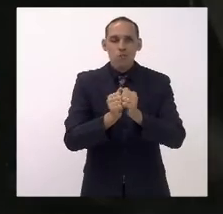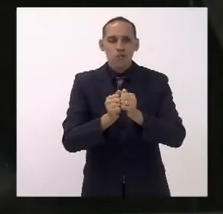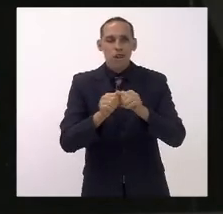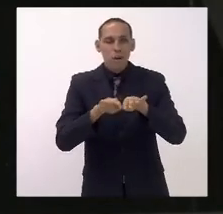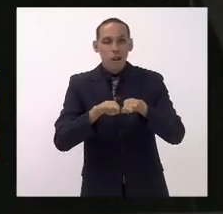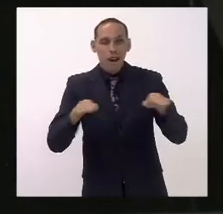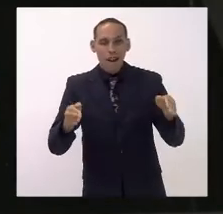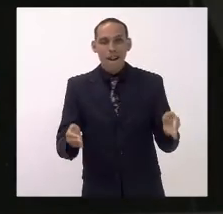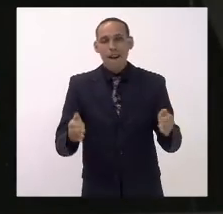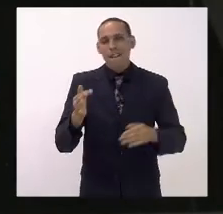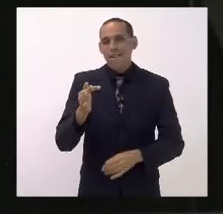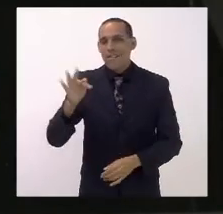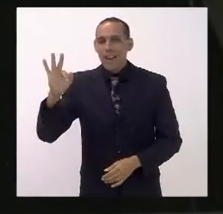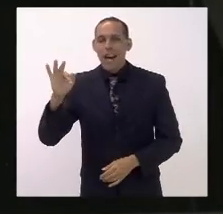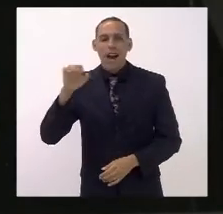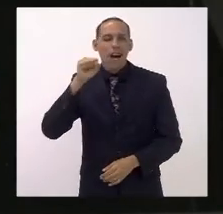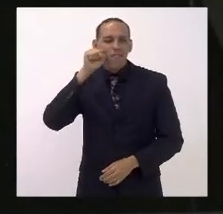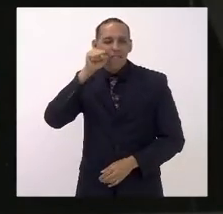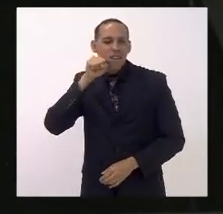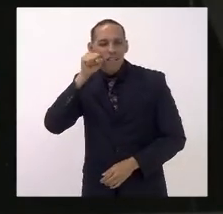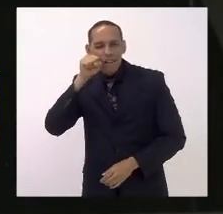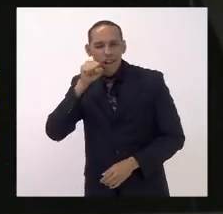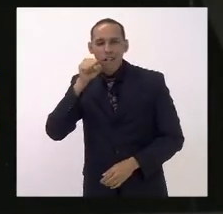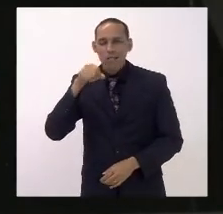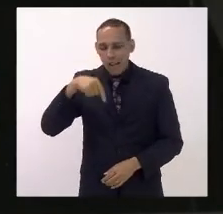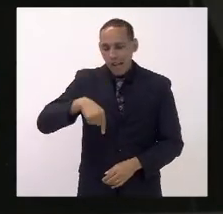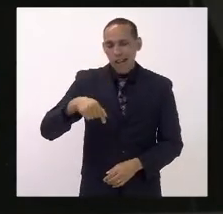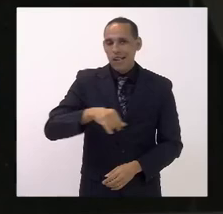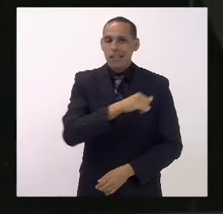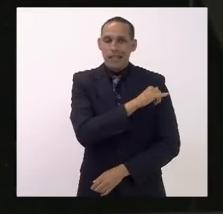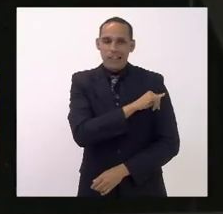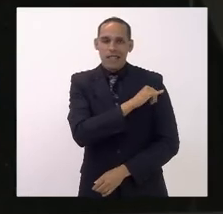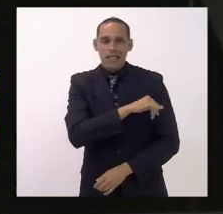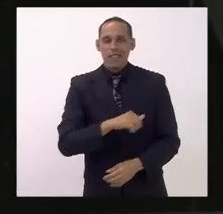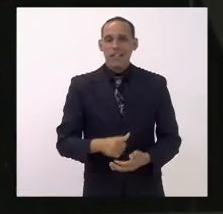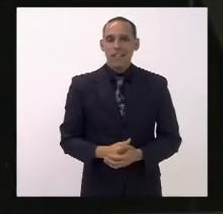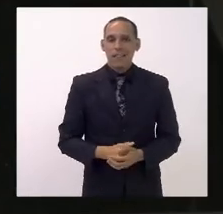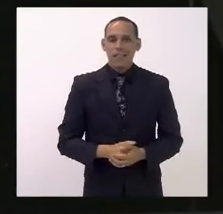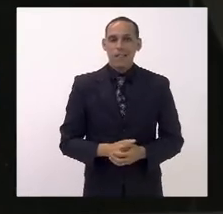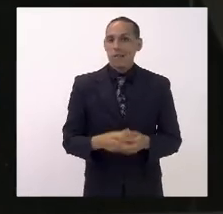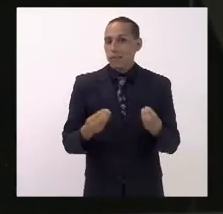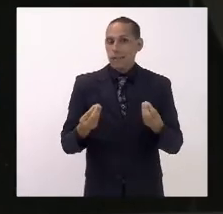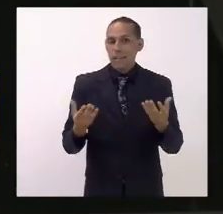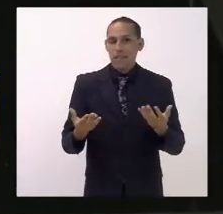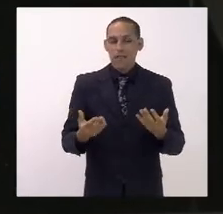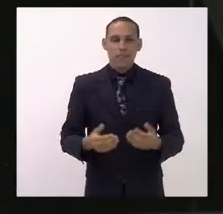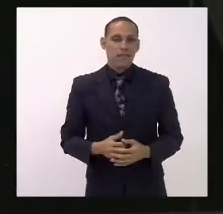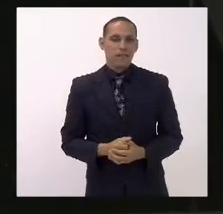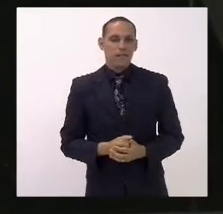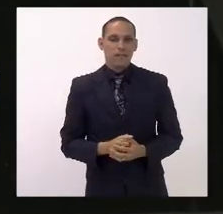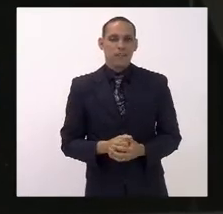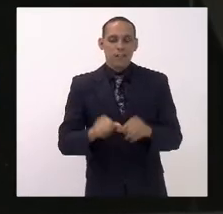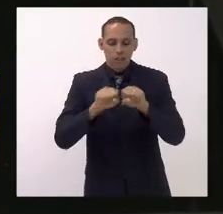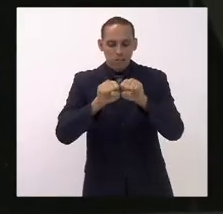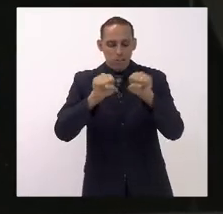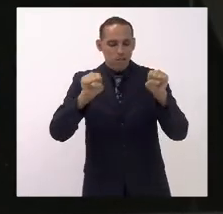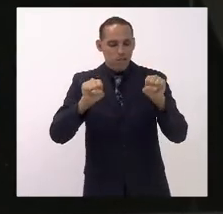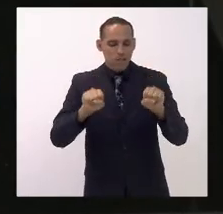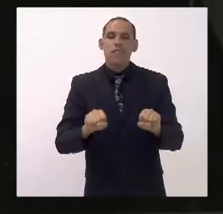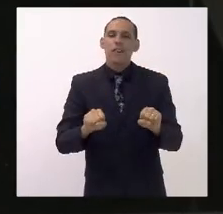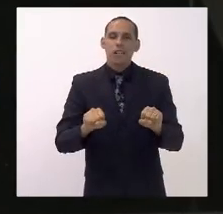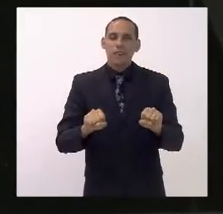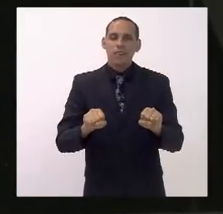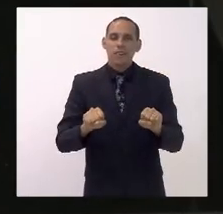do Rio de Janeiro, os senadores, não é, do estado do Rio de Janeiro, para que esse sistema